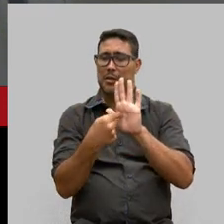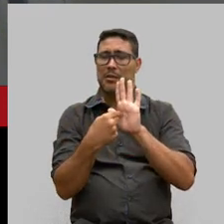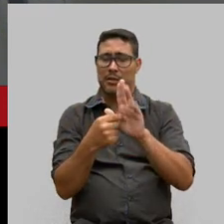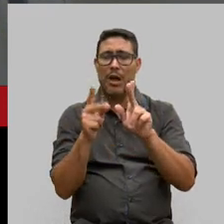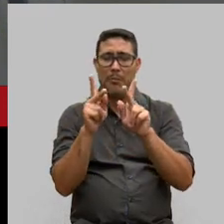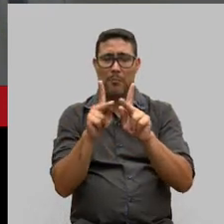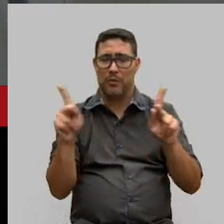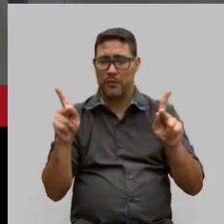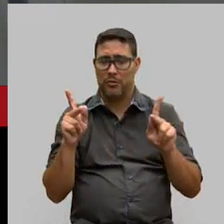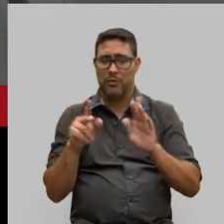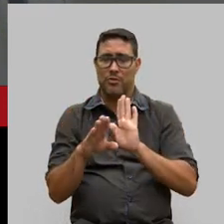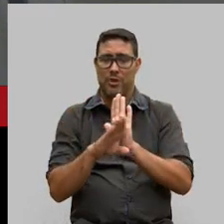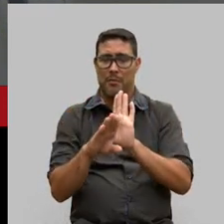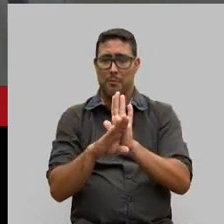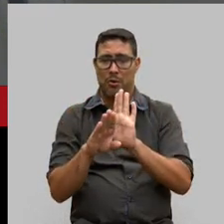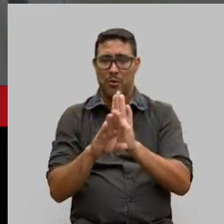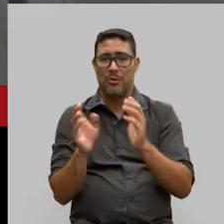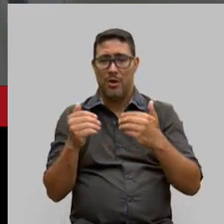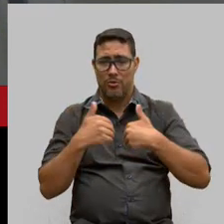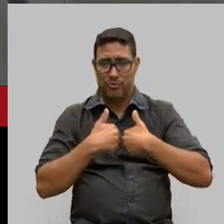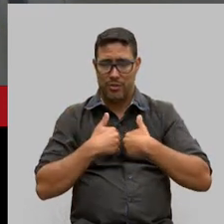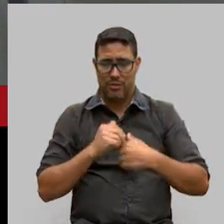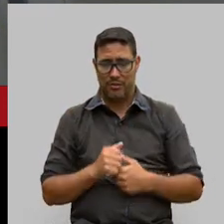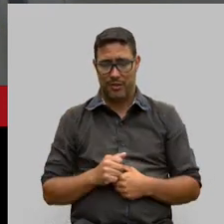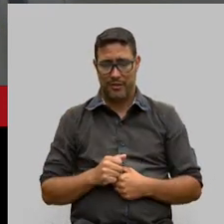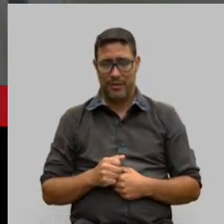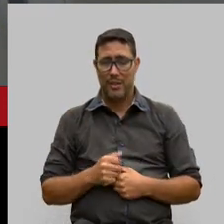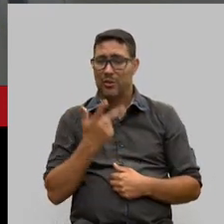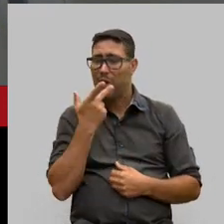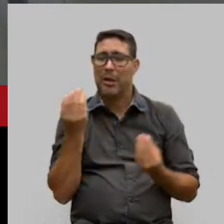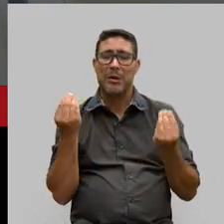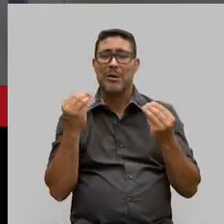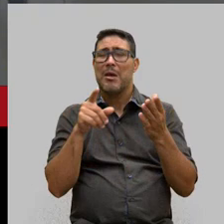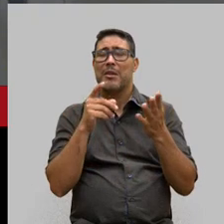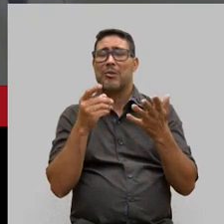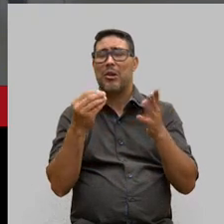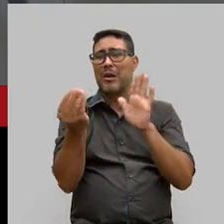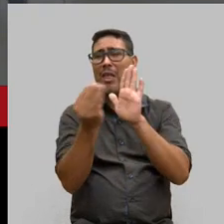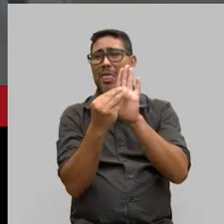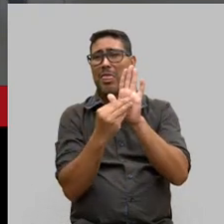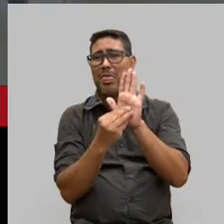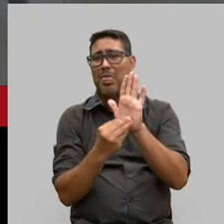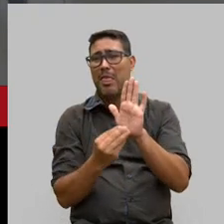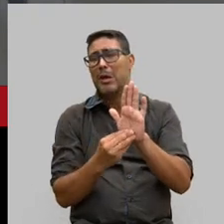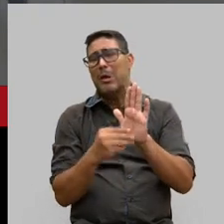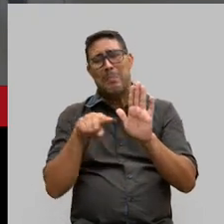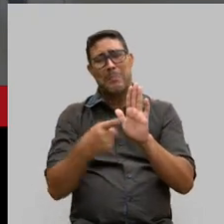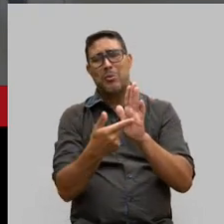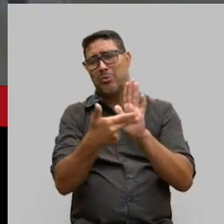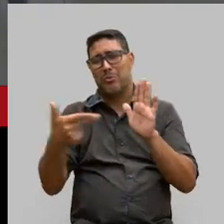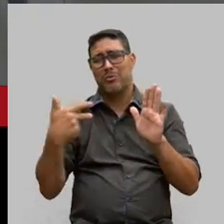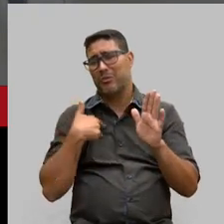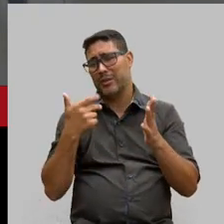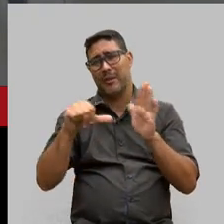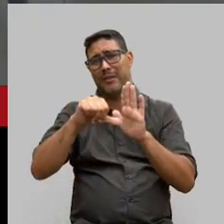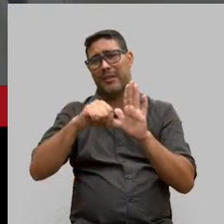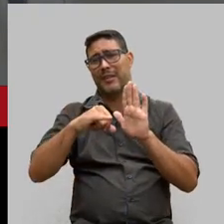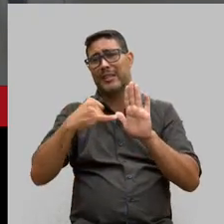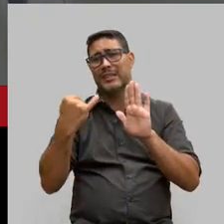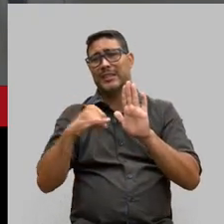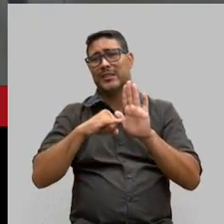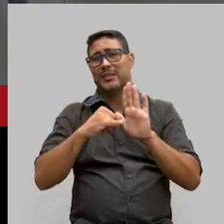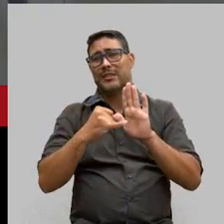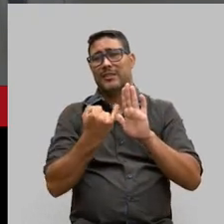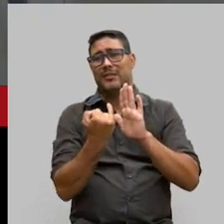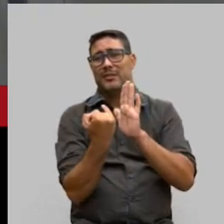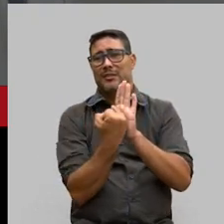uma autista Sabe eles colocam 1 empecilhos e isso é um absurdo porque nossas crianças precisam de apoio na